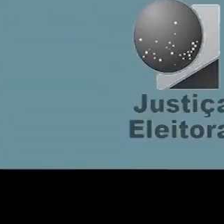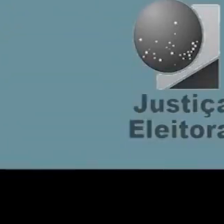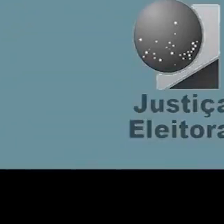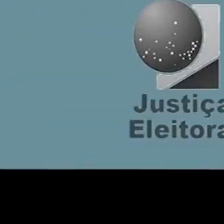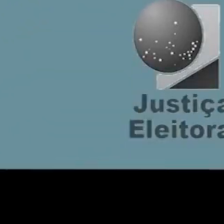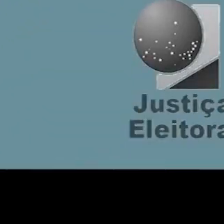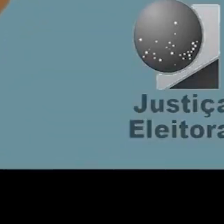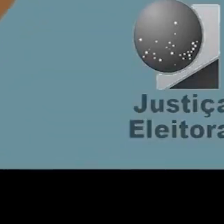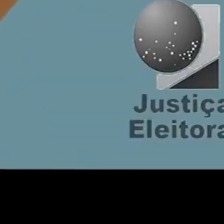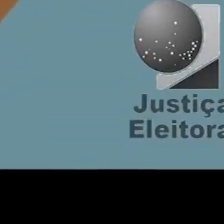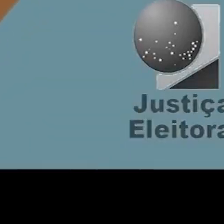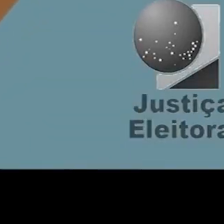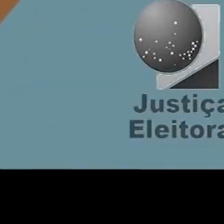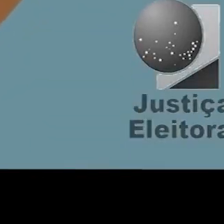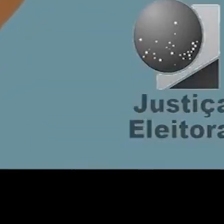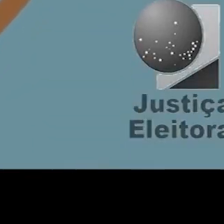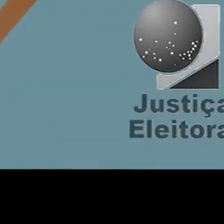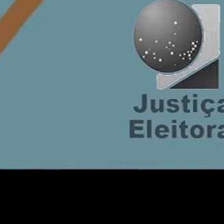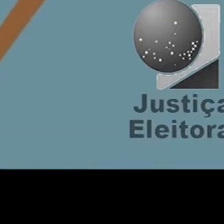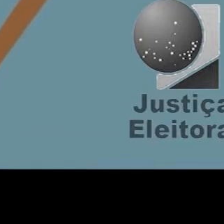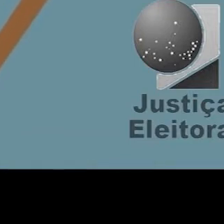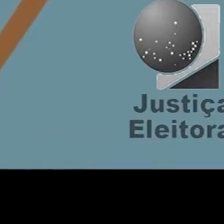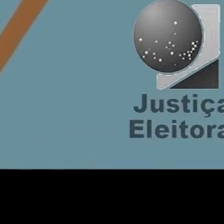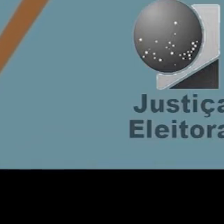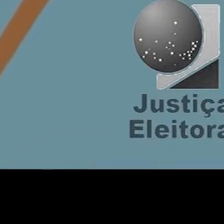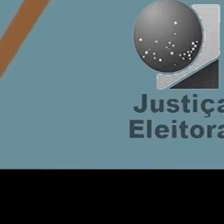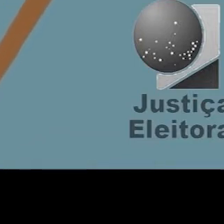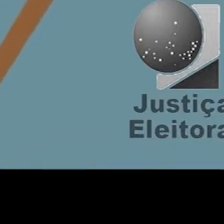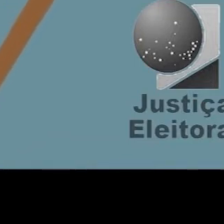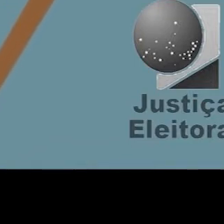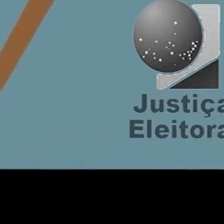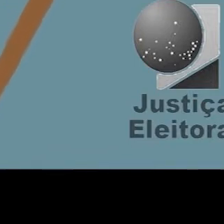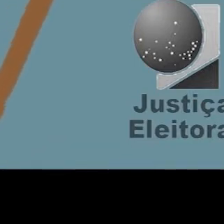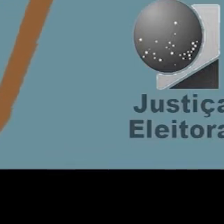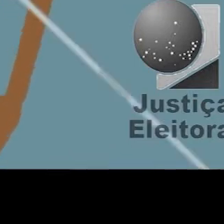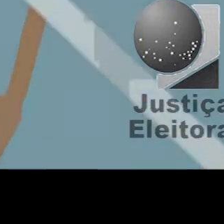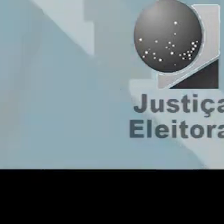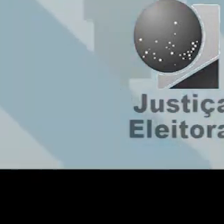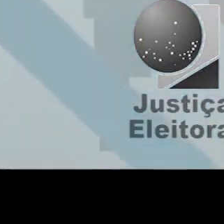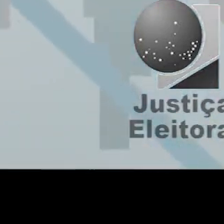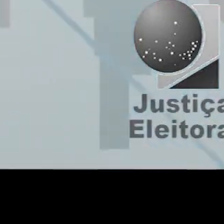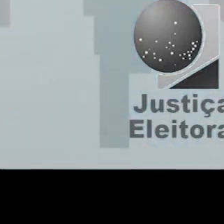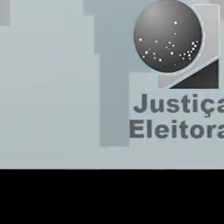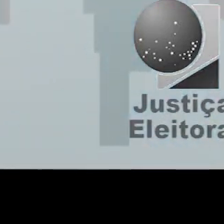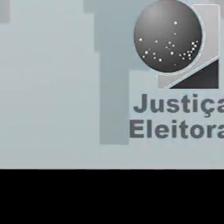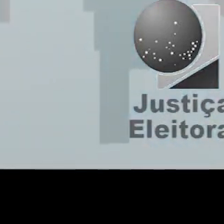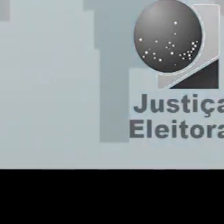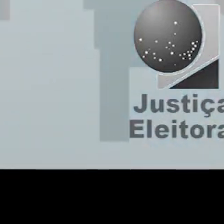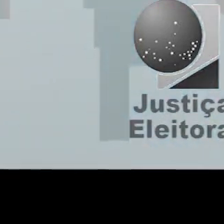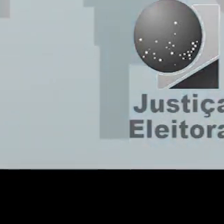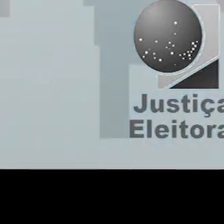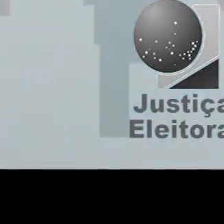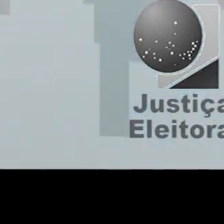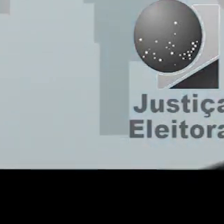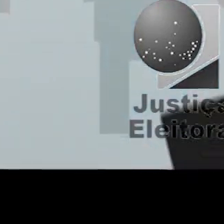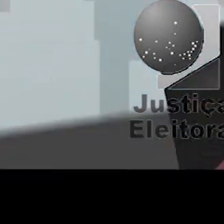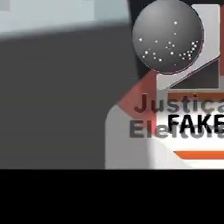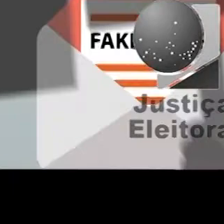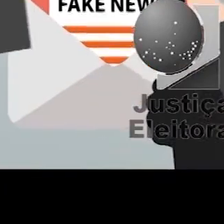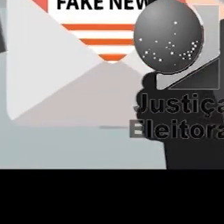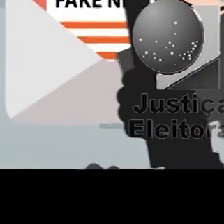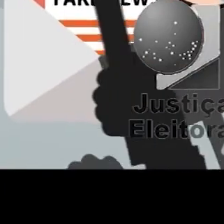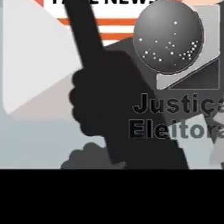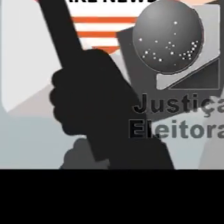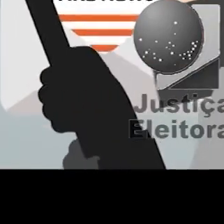pelas redes sociais, geralmente cheias de exageros e mentirosas. Durante as eleições, elas podem ser